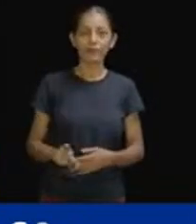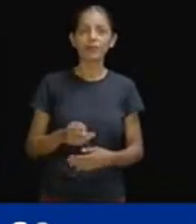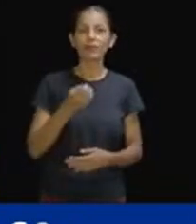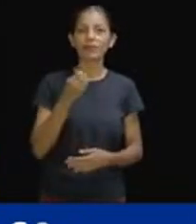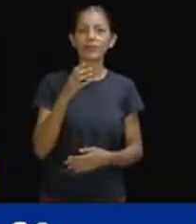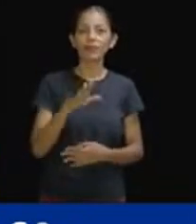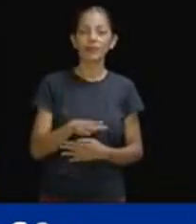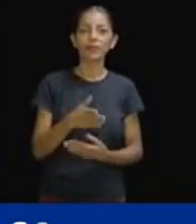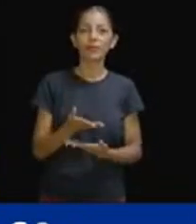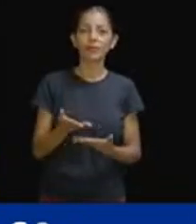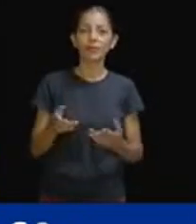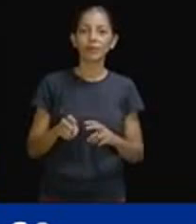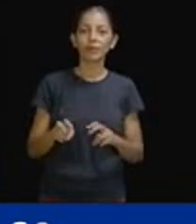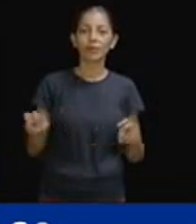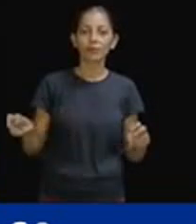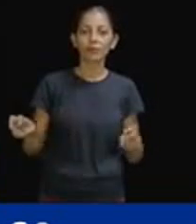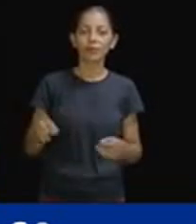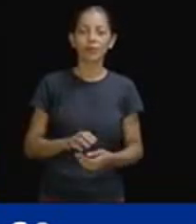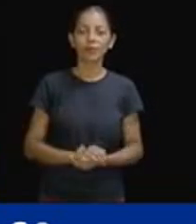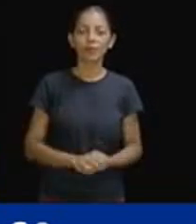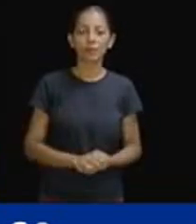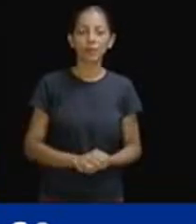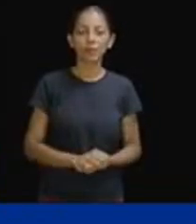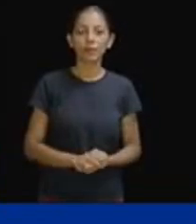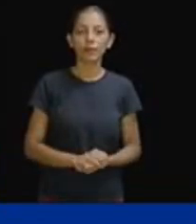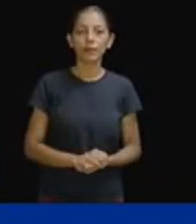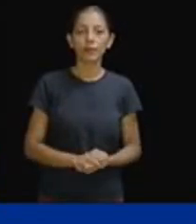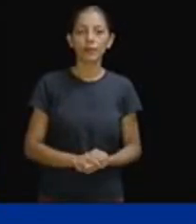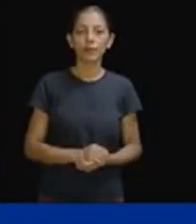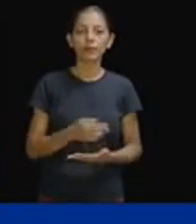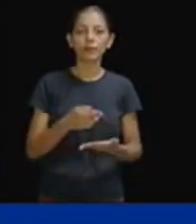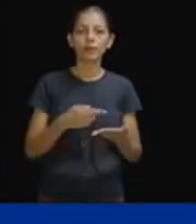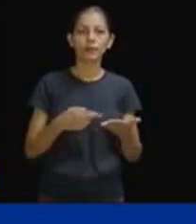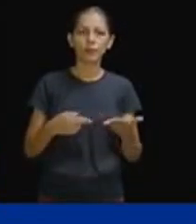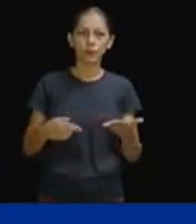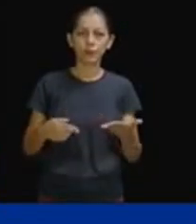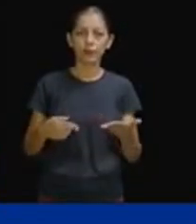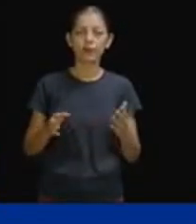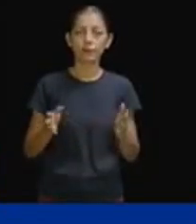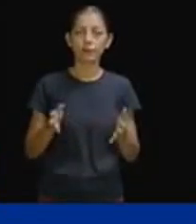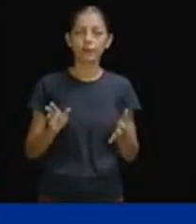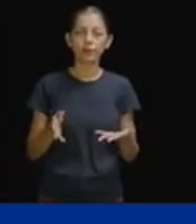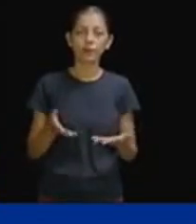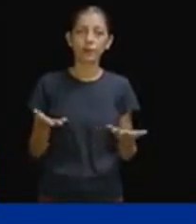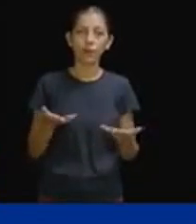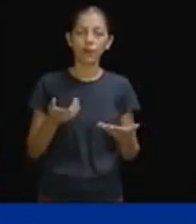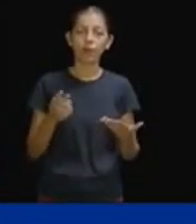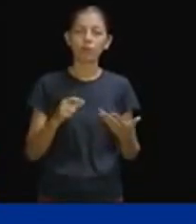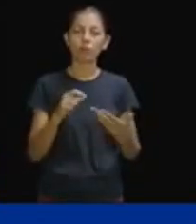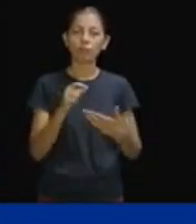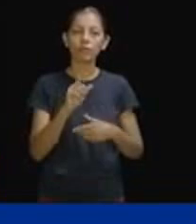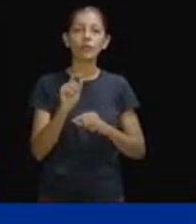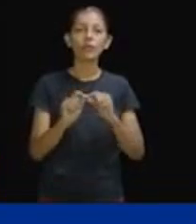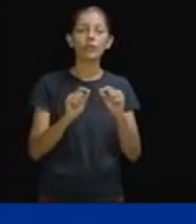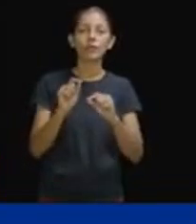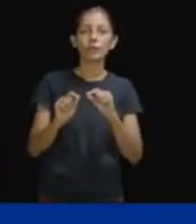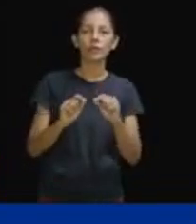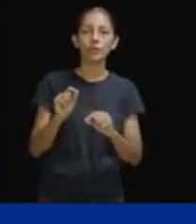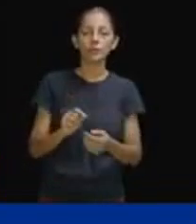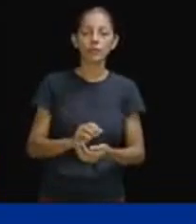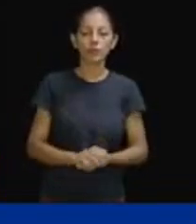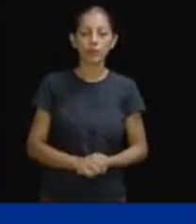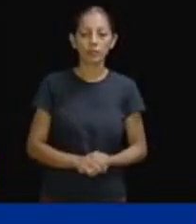uma vez que o relatório da relatora foi muito assertivo. Na verdade,